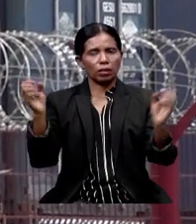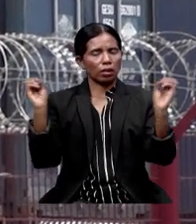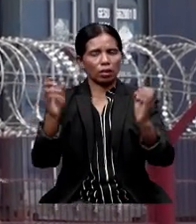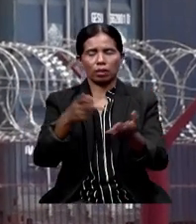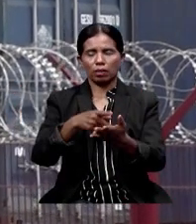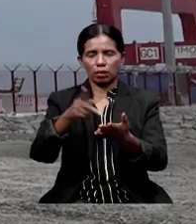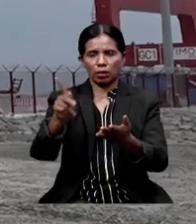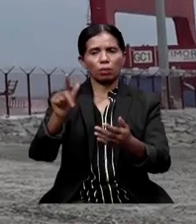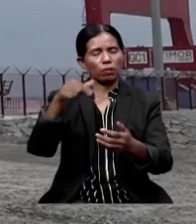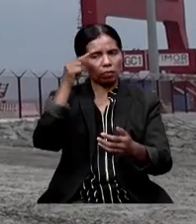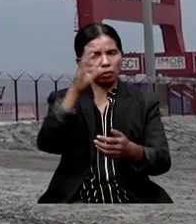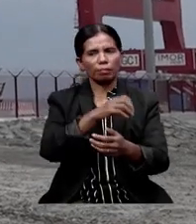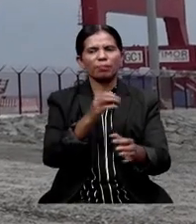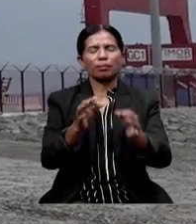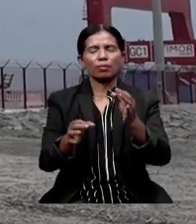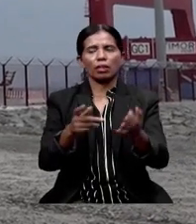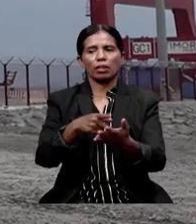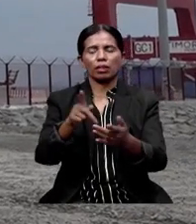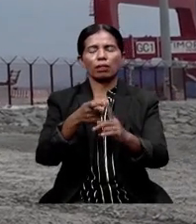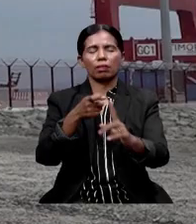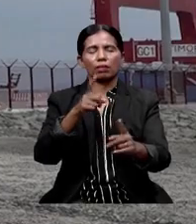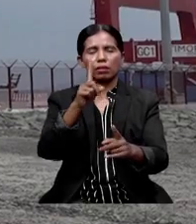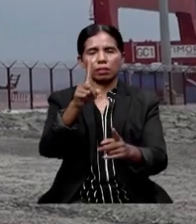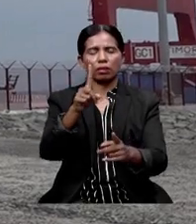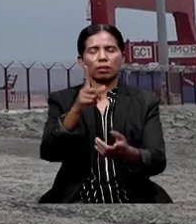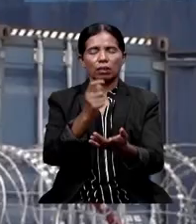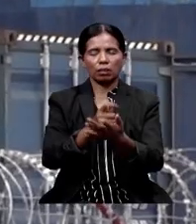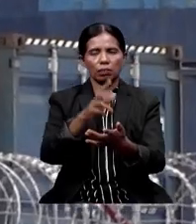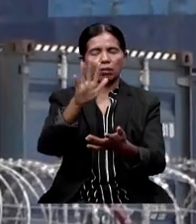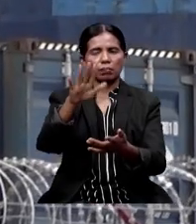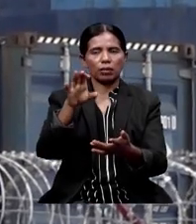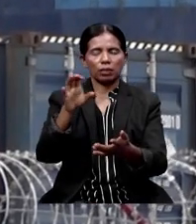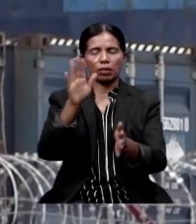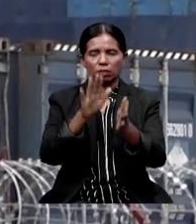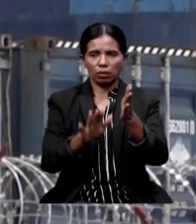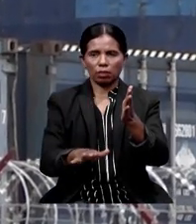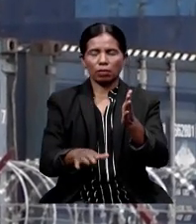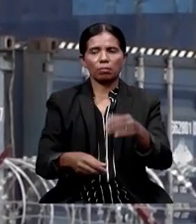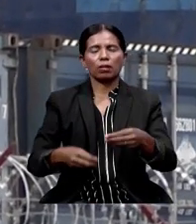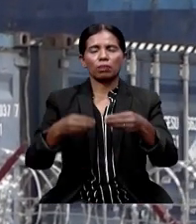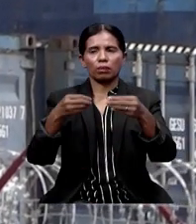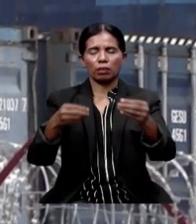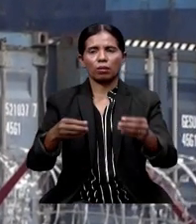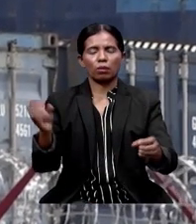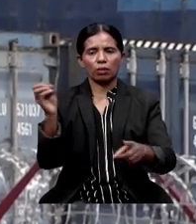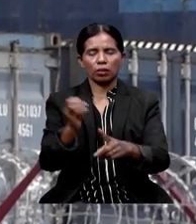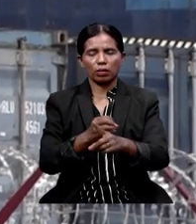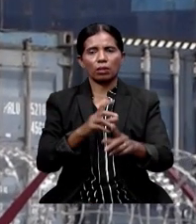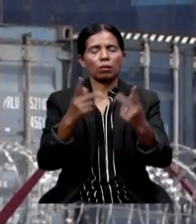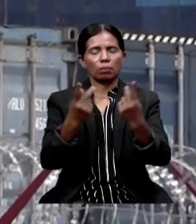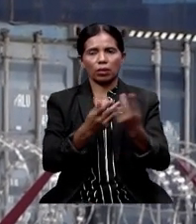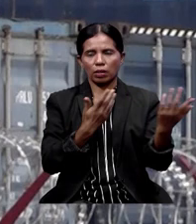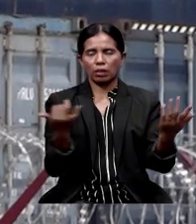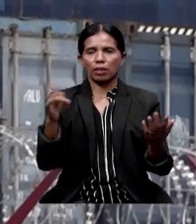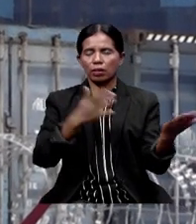tasa ba governo, mas que custo russi rihung ida atu sat, tungona ba dolar atu situ. Bele foona oportunidade ba companhia importador